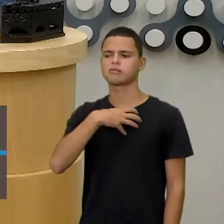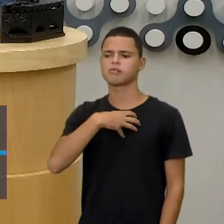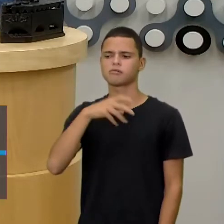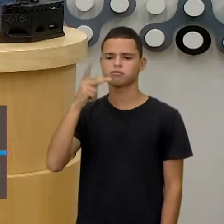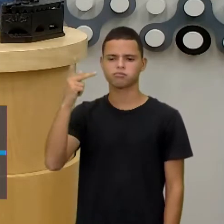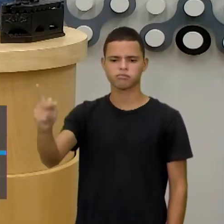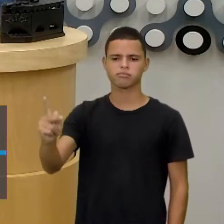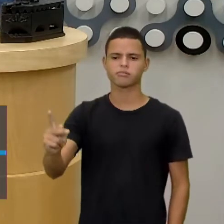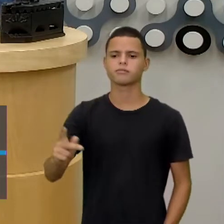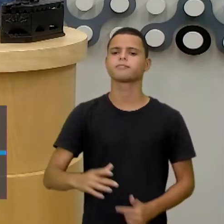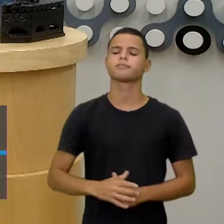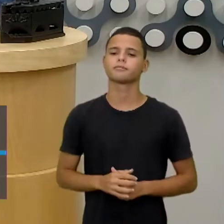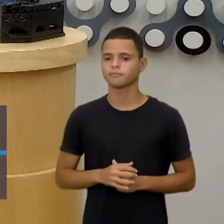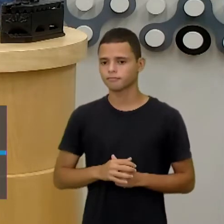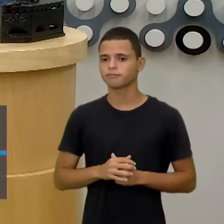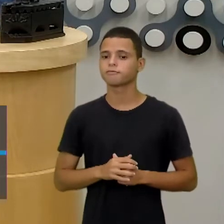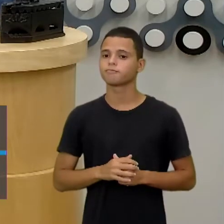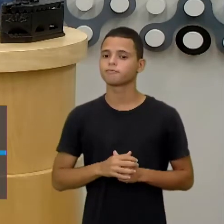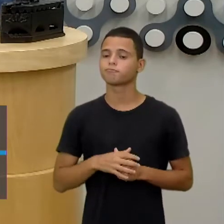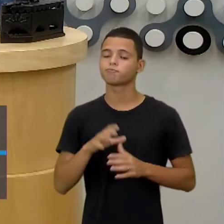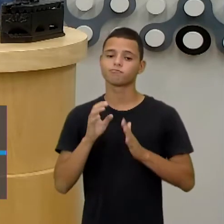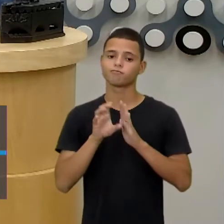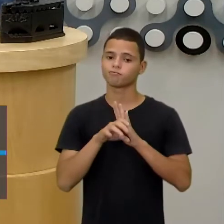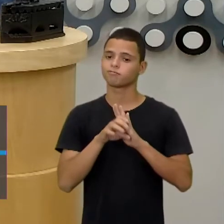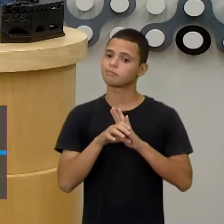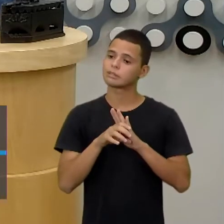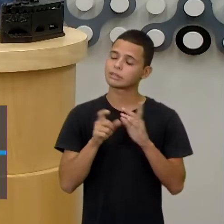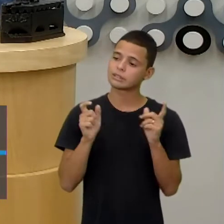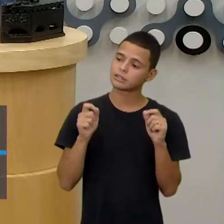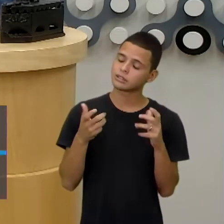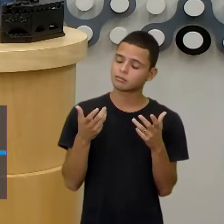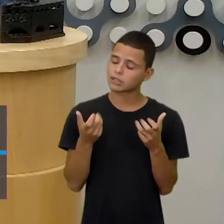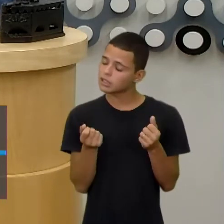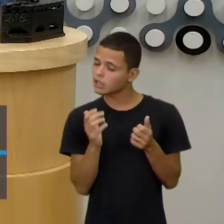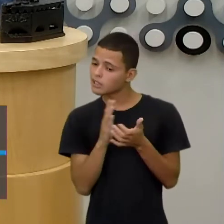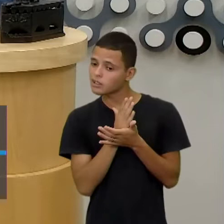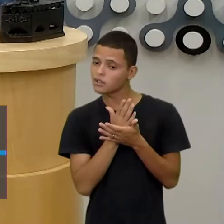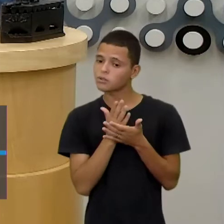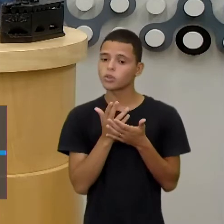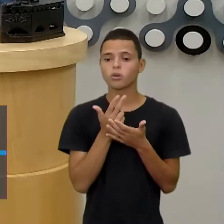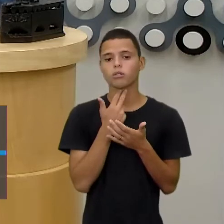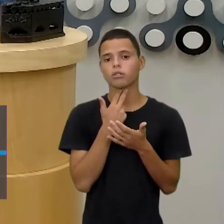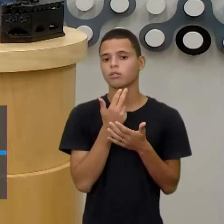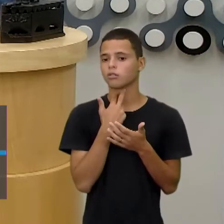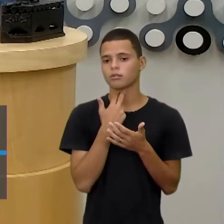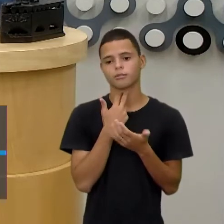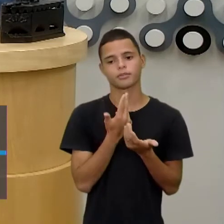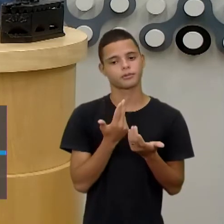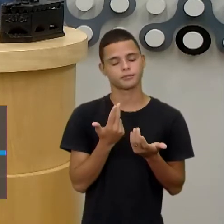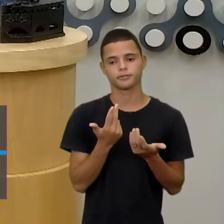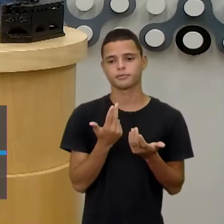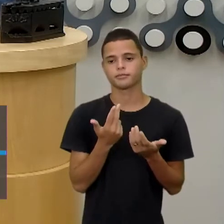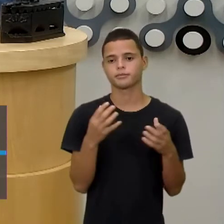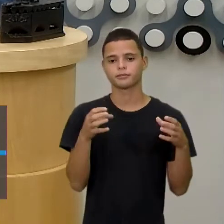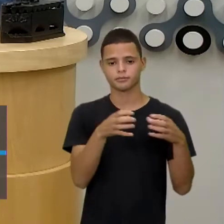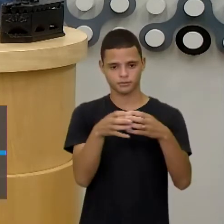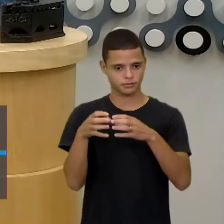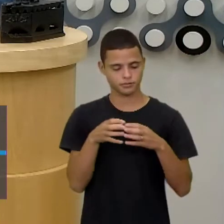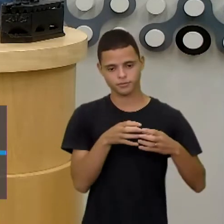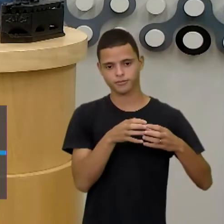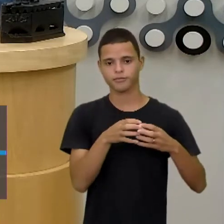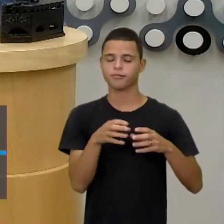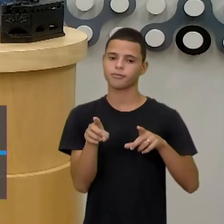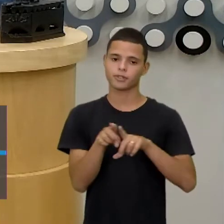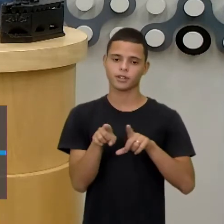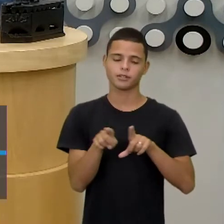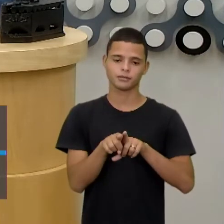tá ali, do contexto, é aceitável. Legal. Nossa, tô aprendendo sobre semântica. Gostei. E os grupos também, certo, Jana? Acho